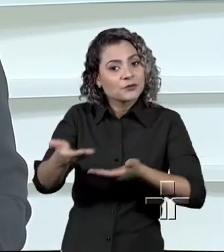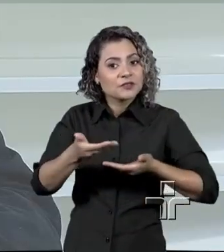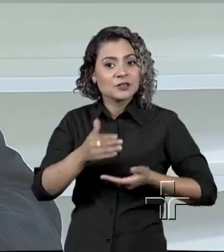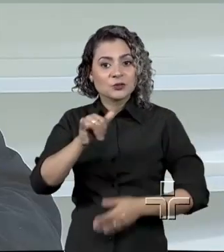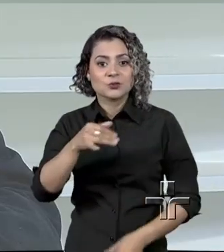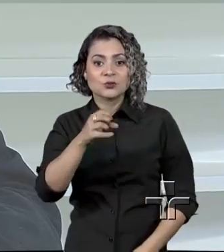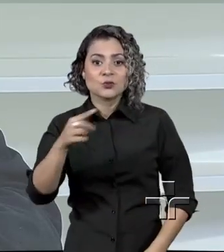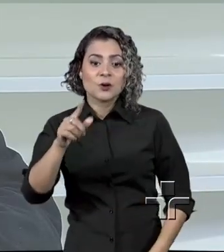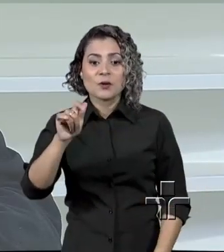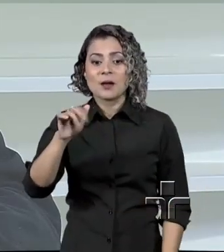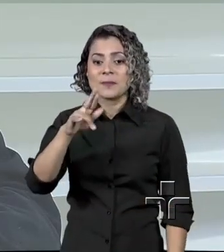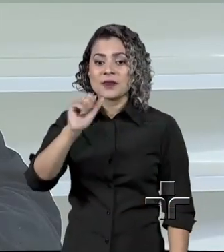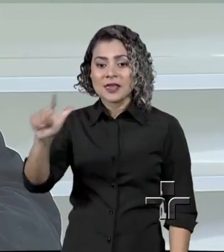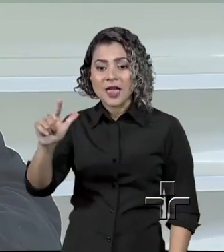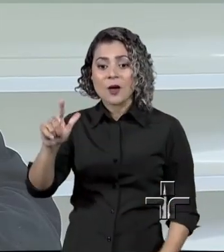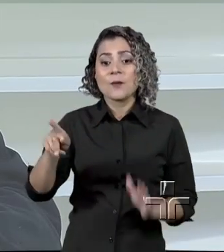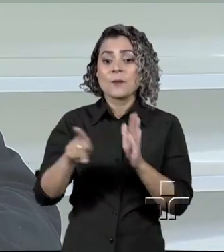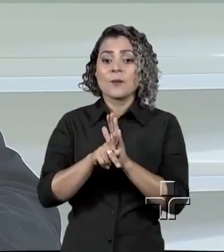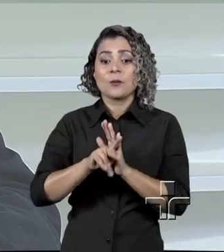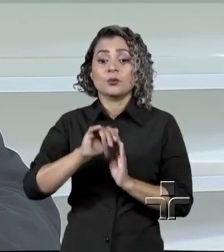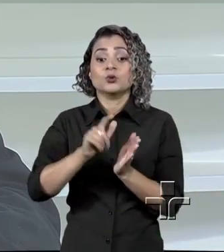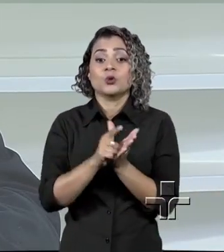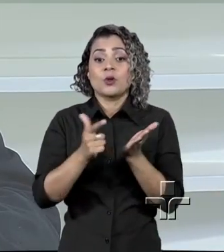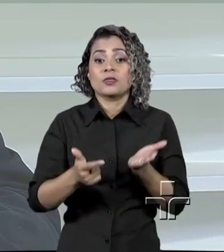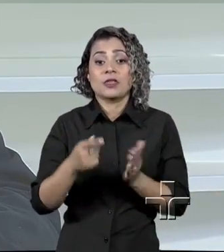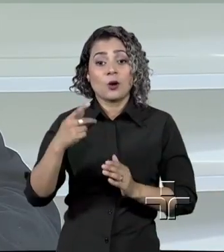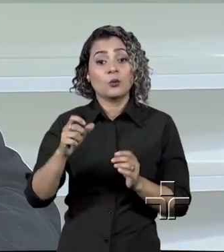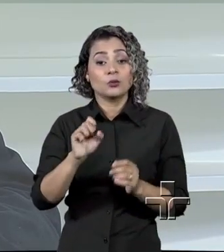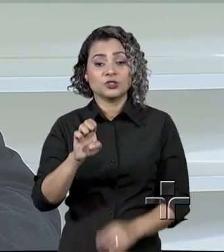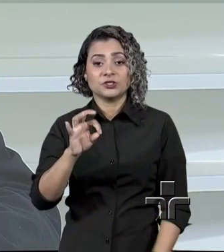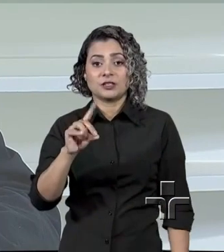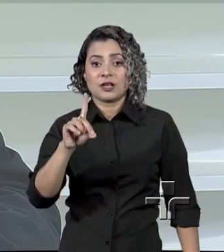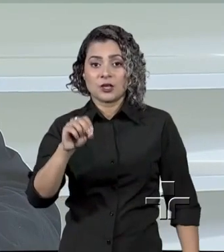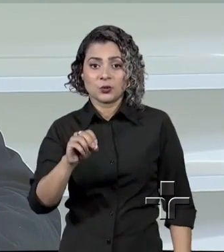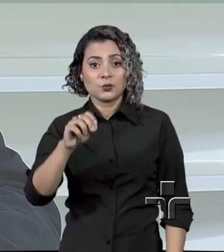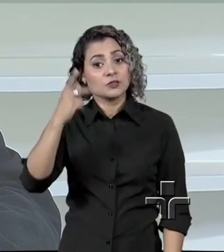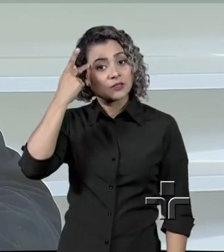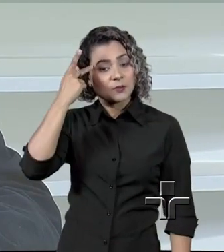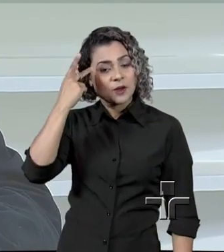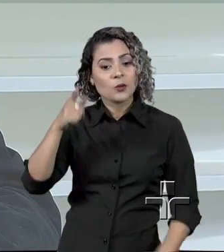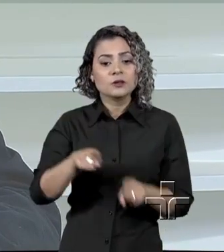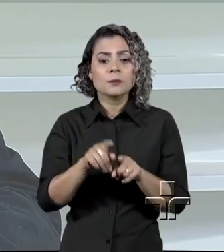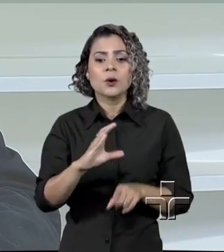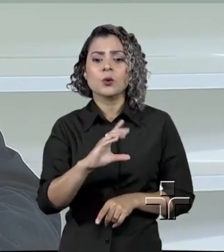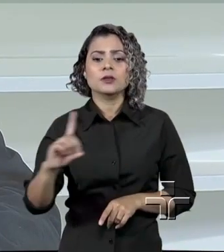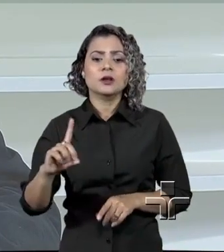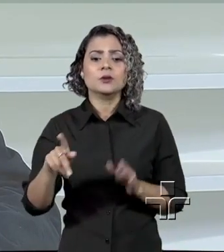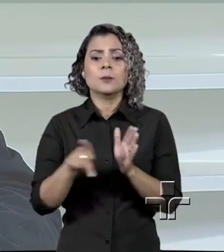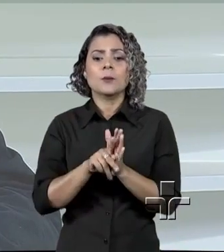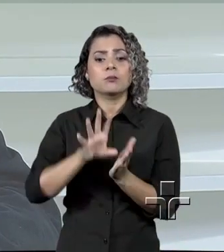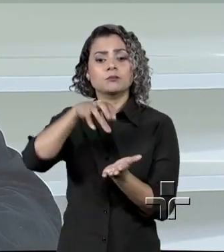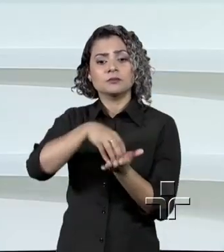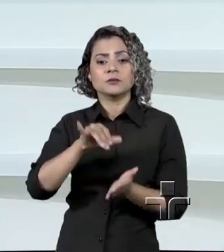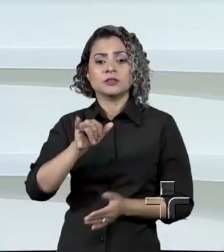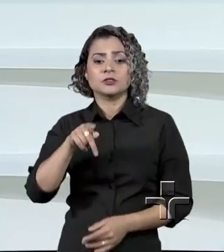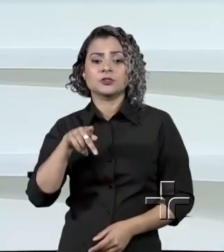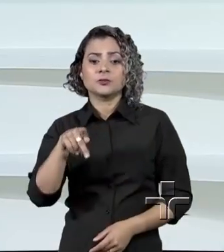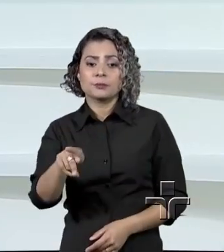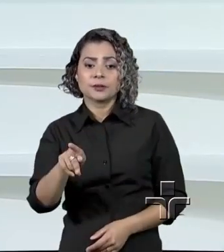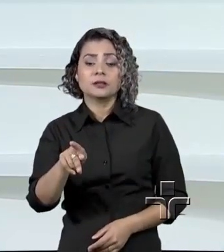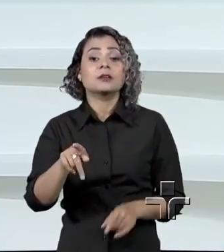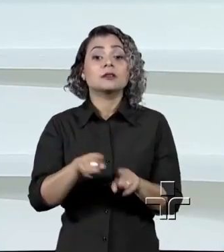João Gabriel de Lima, editor executivo do jornal O Estado de São Paulo, coordenador de jornalismo do INSPER, Thaís